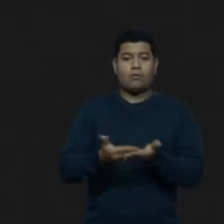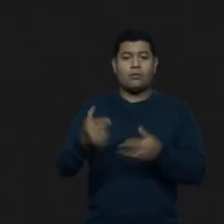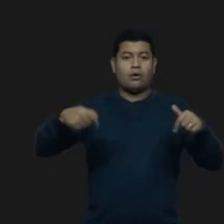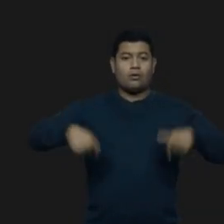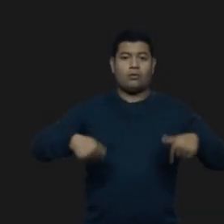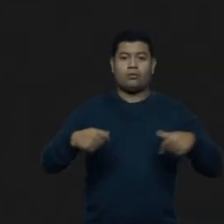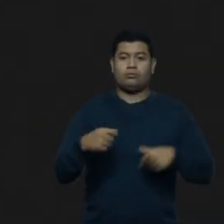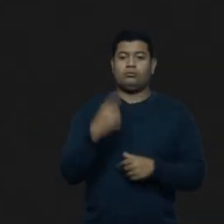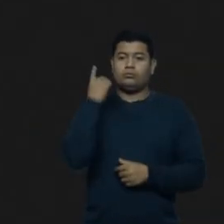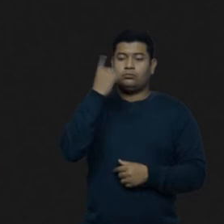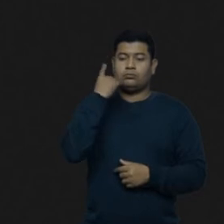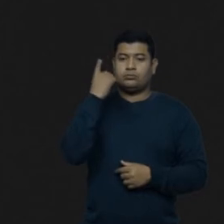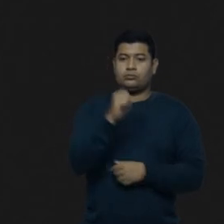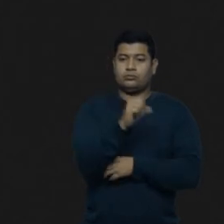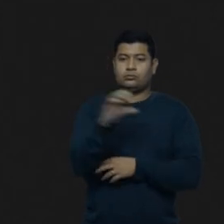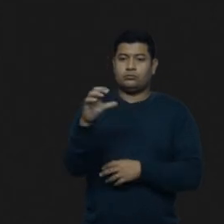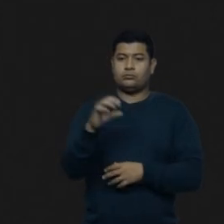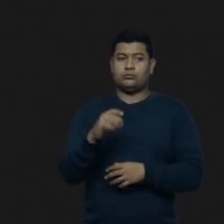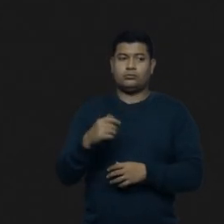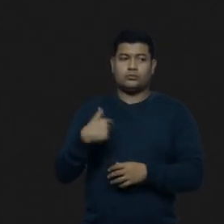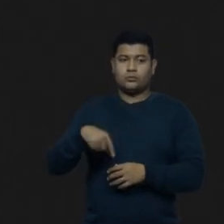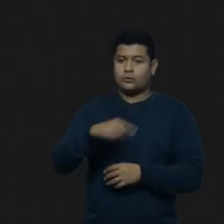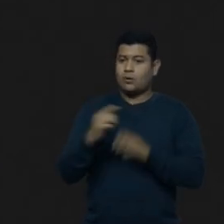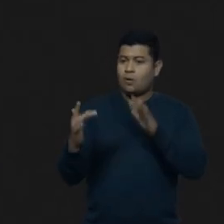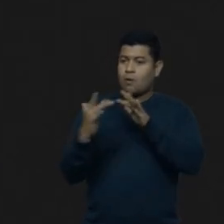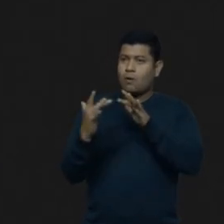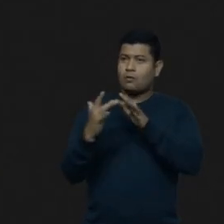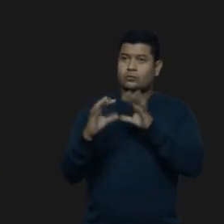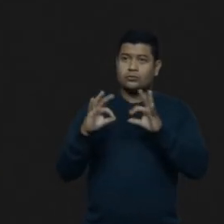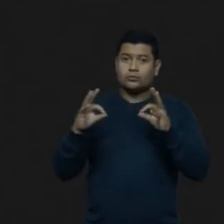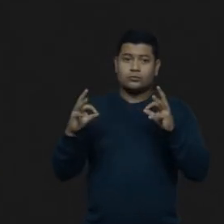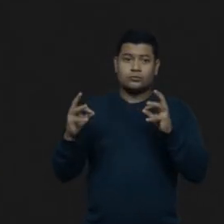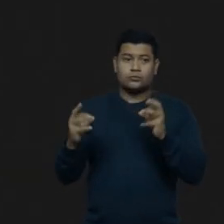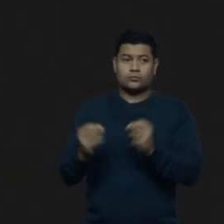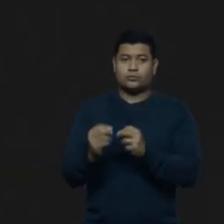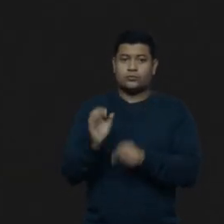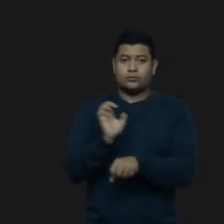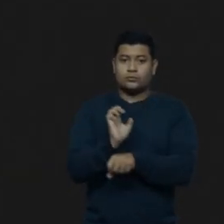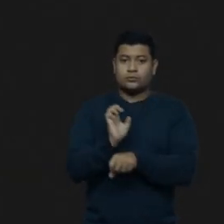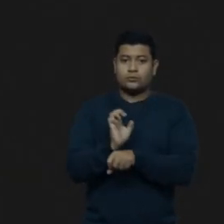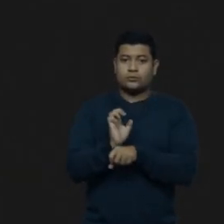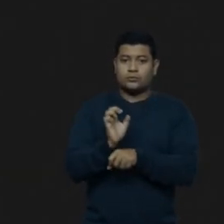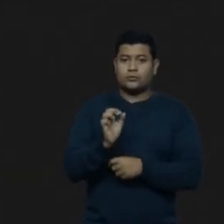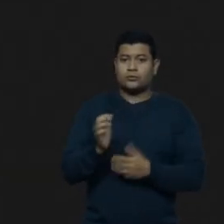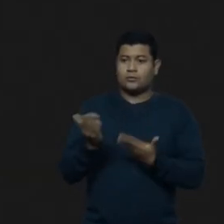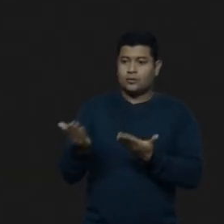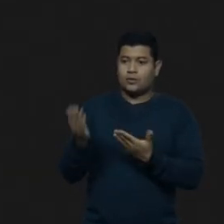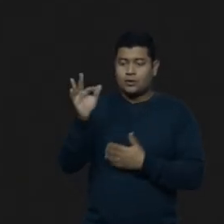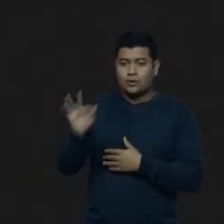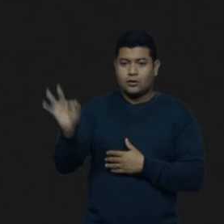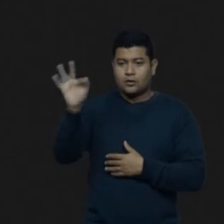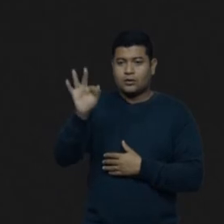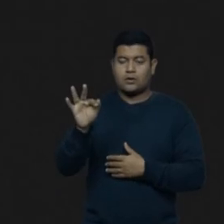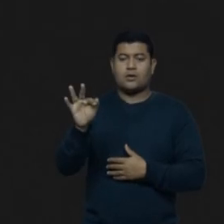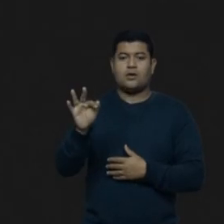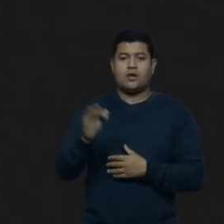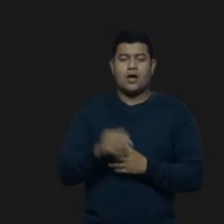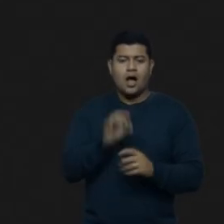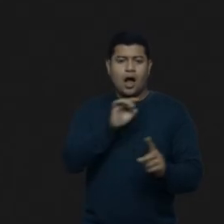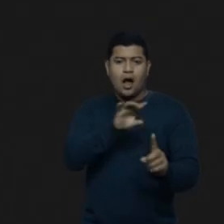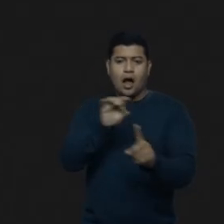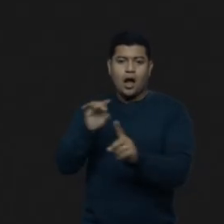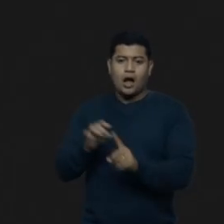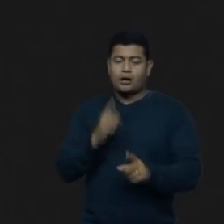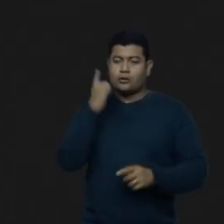Catarina, entramos em contato com todos os estados da federação para que chegassem a cada um dos deputados